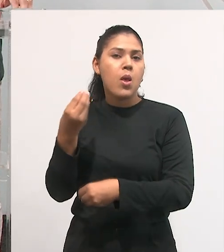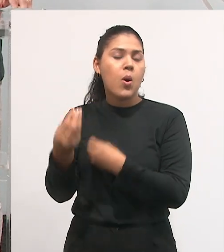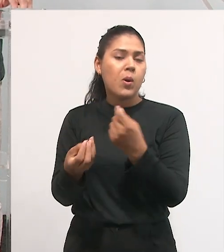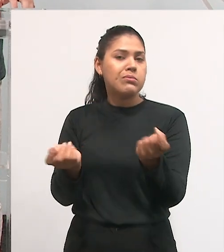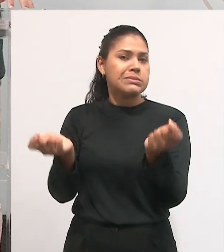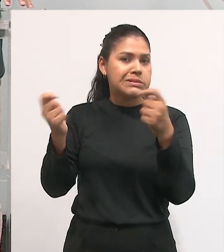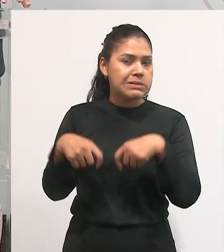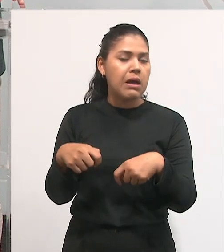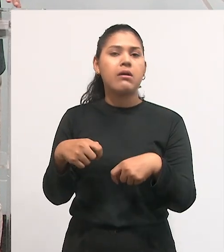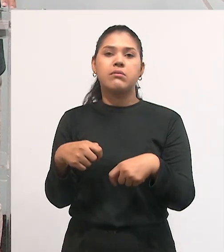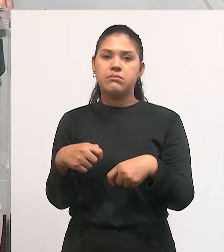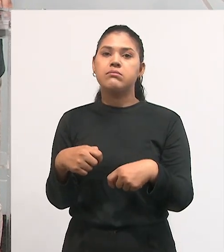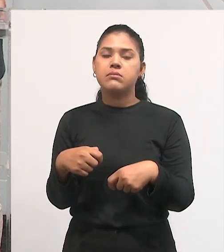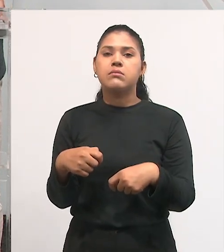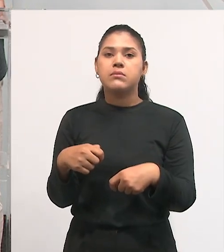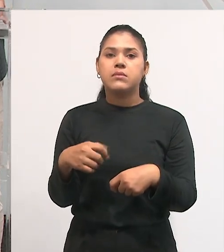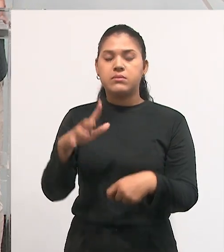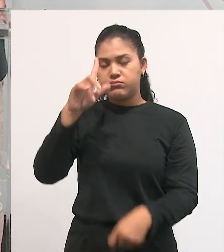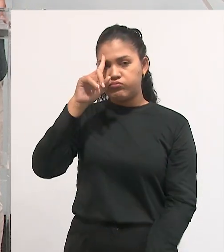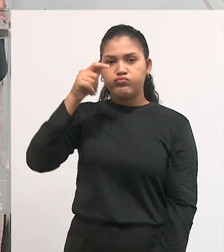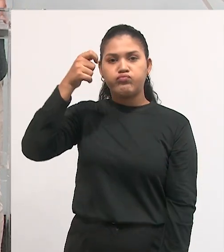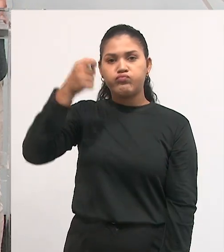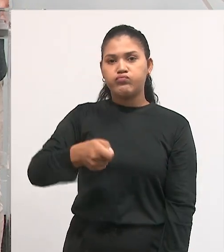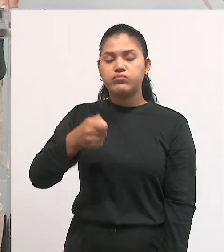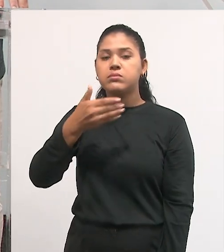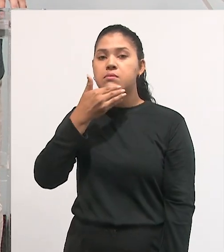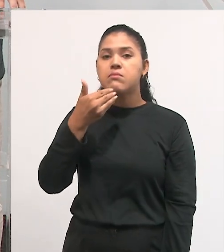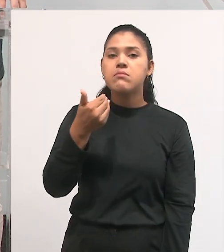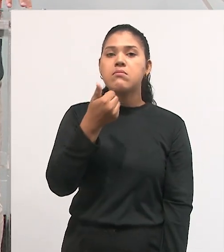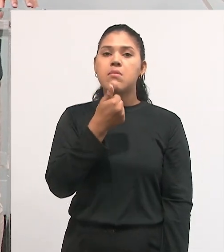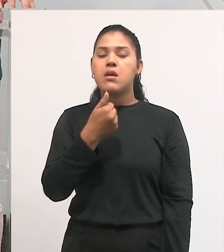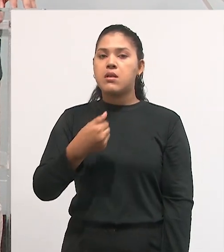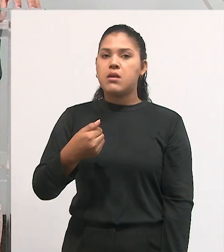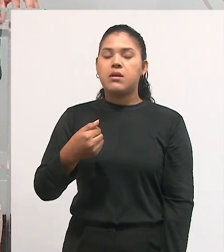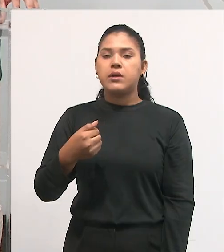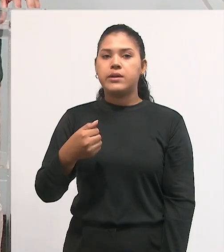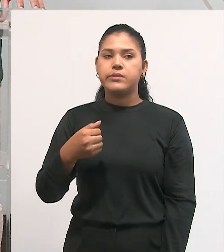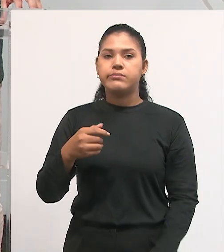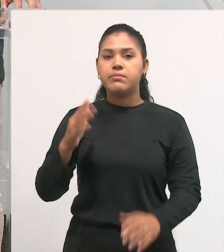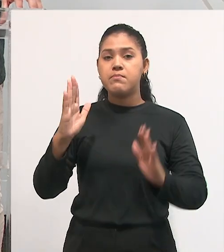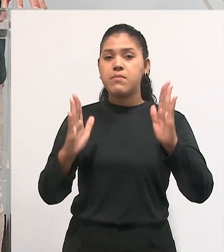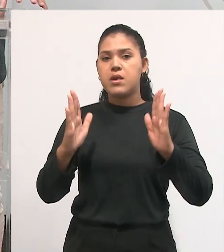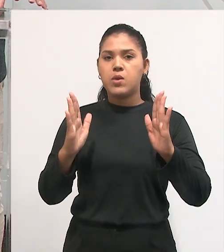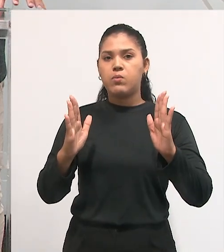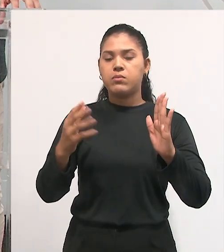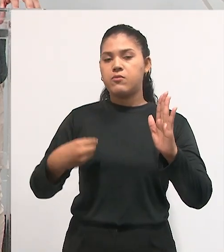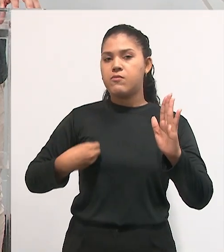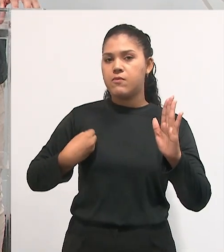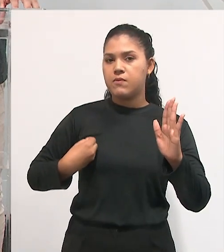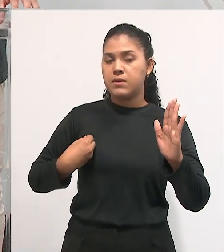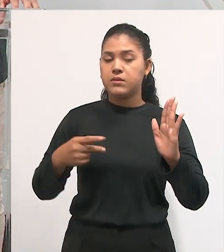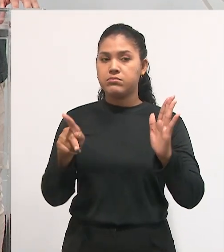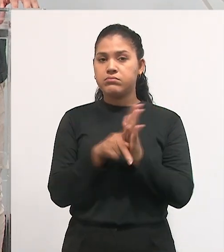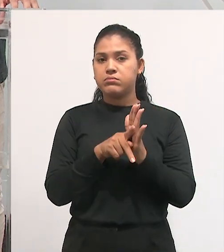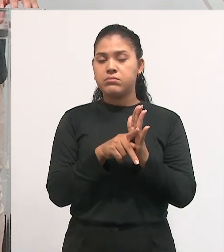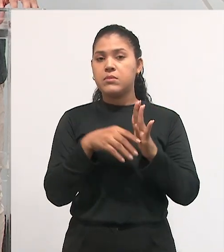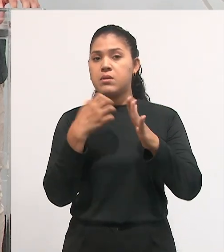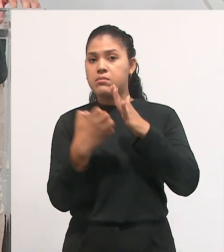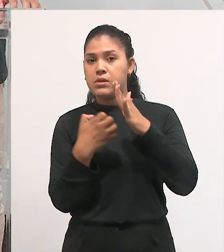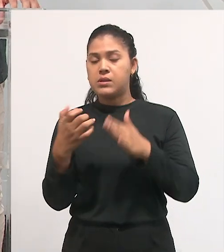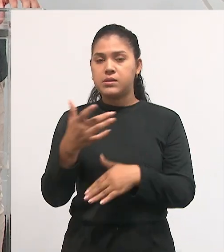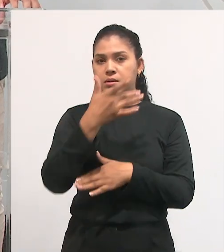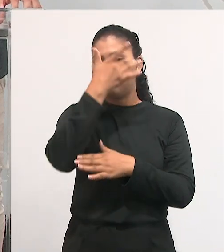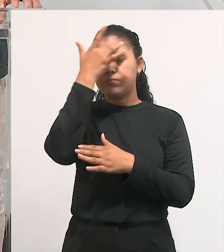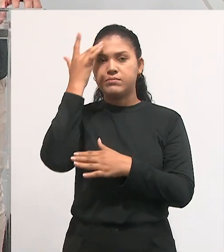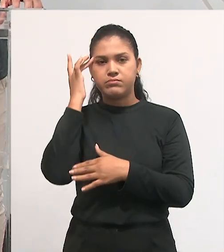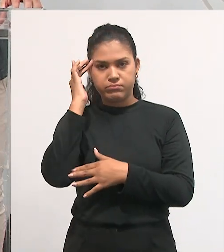uma decisão mais próxima da realidade, com menos risco possível daquele projeto, né, não dar certo, né?